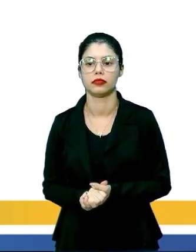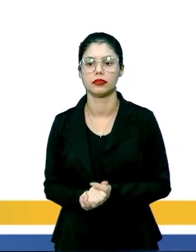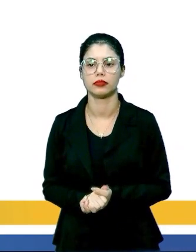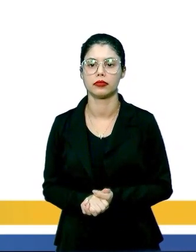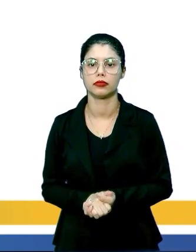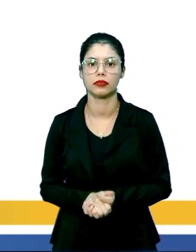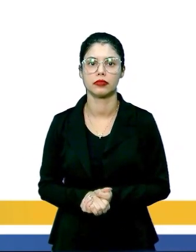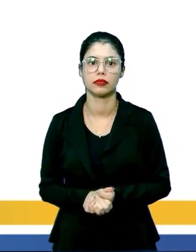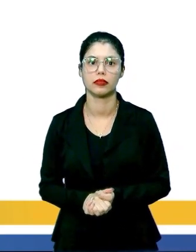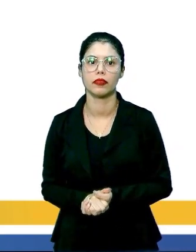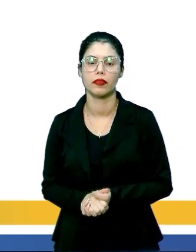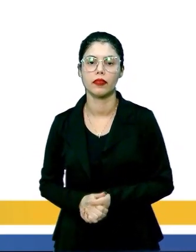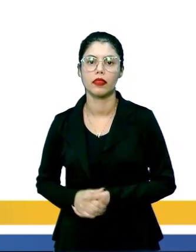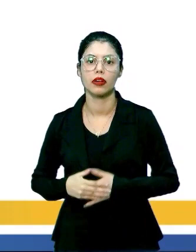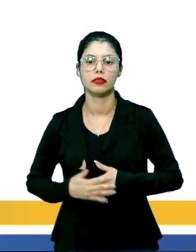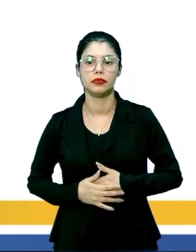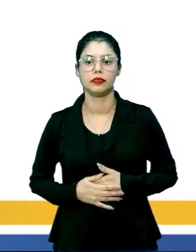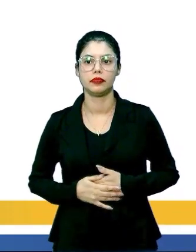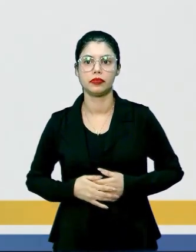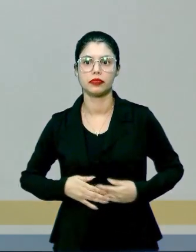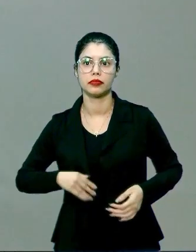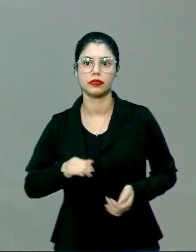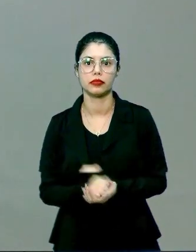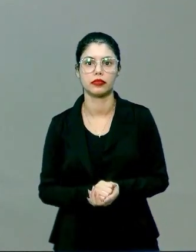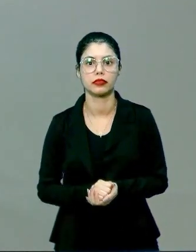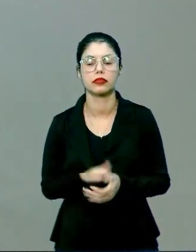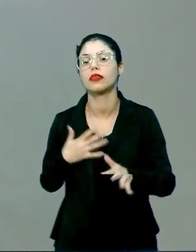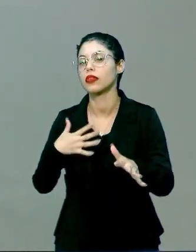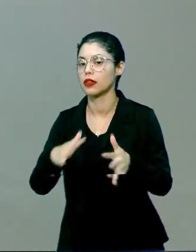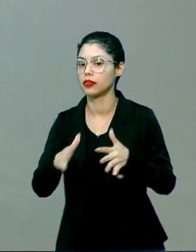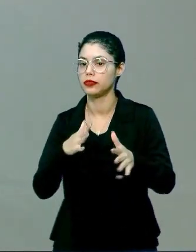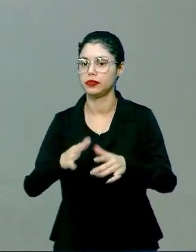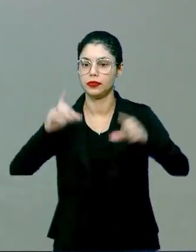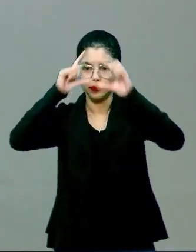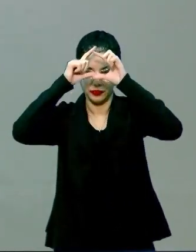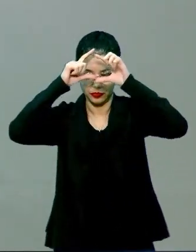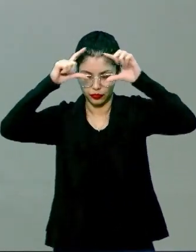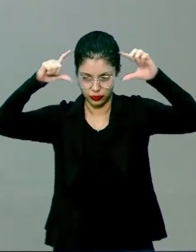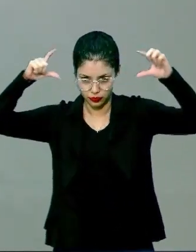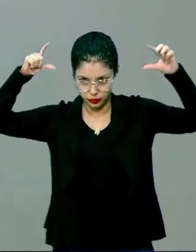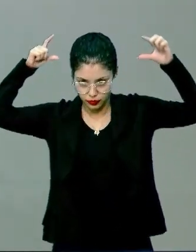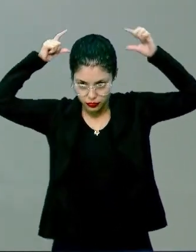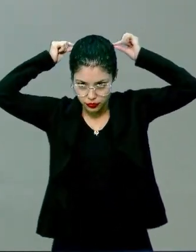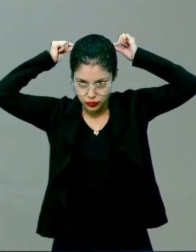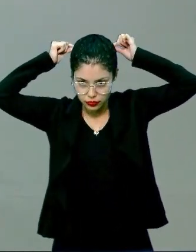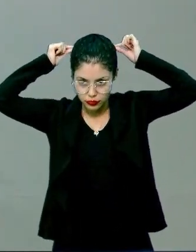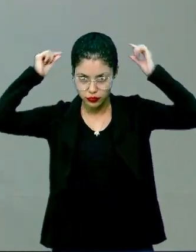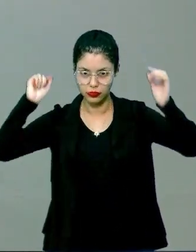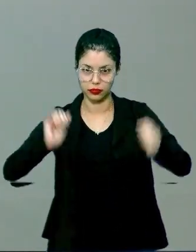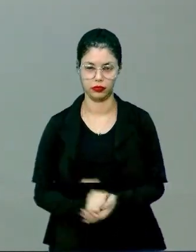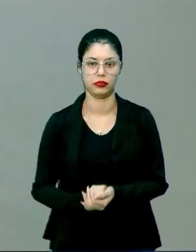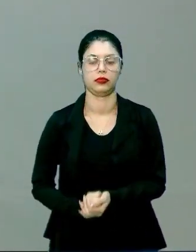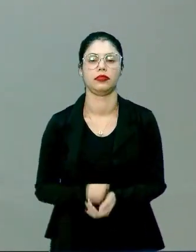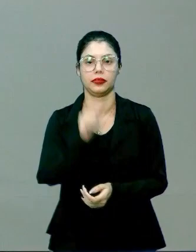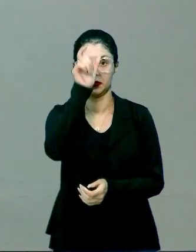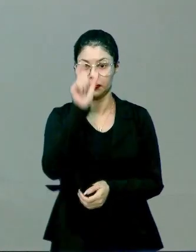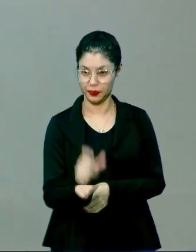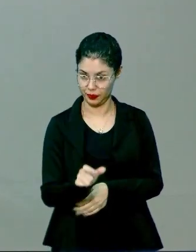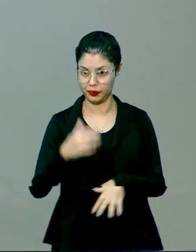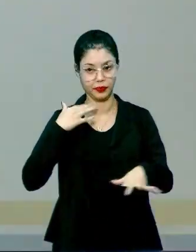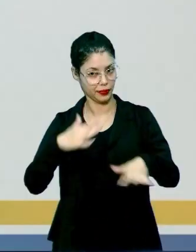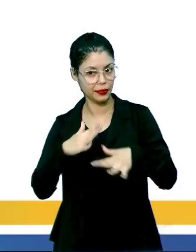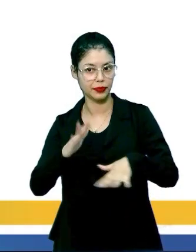Paraná. O movimento do cangaço. Tenho certeza que vocês já ouviram falar, né, desses personagens